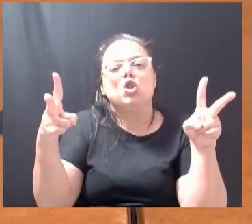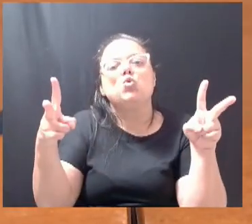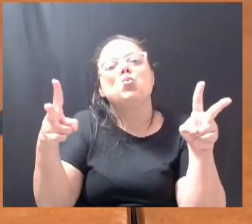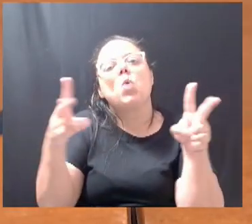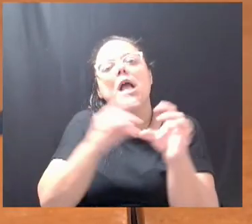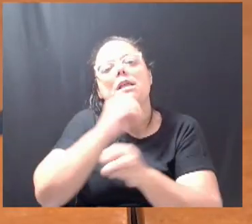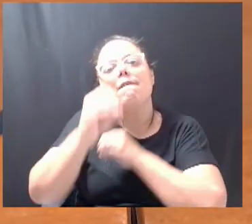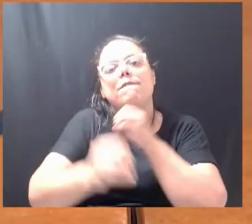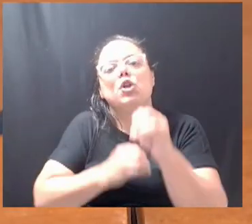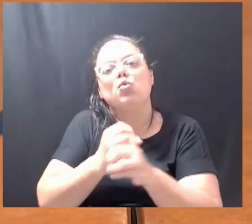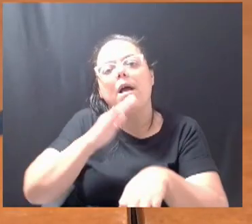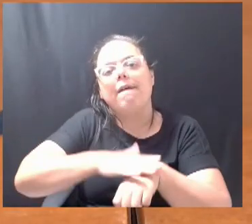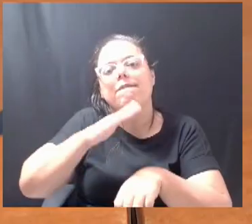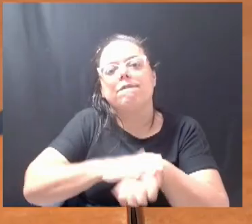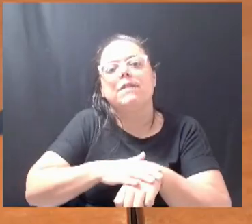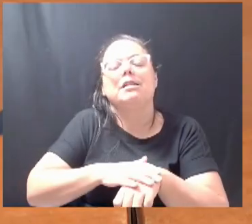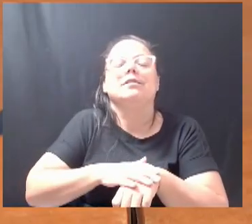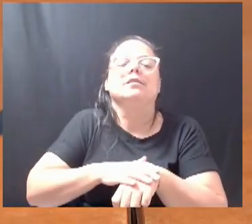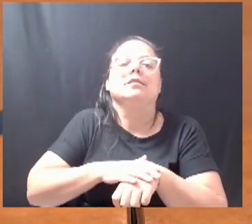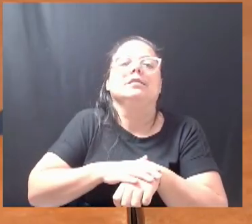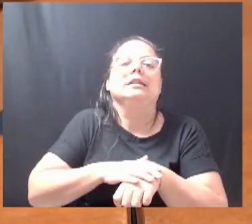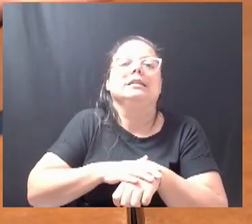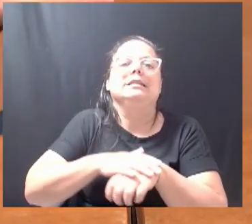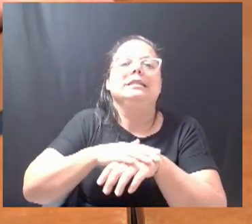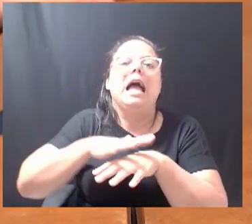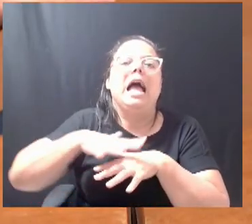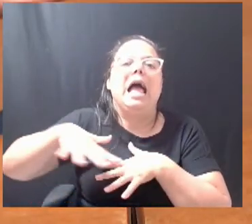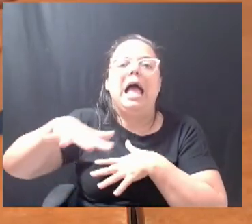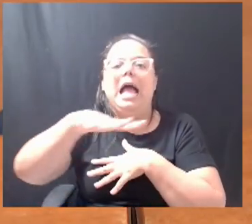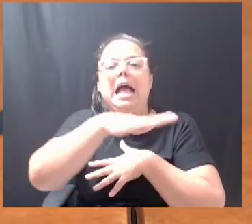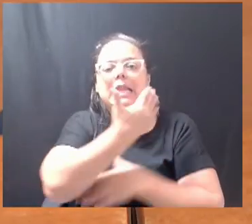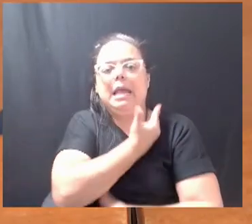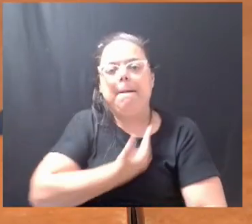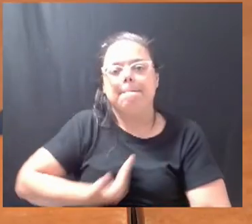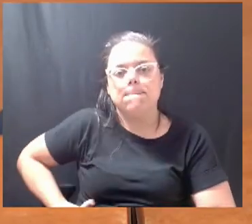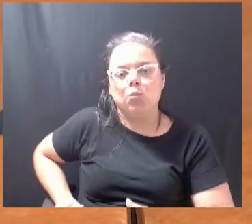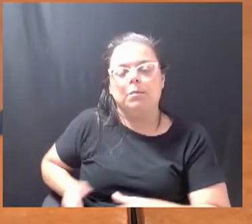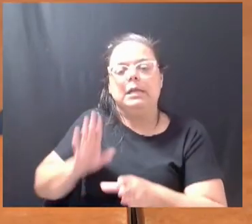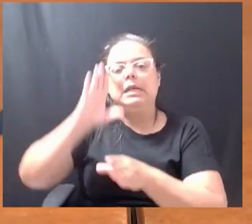rede pública de saúde, ir nas escolas palestrar,